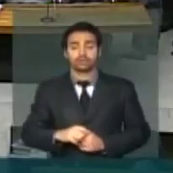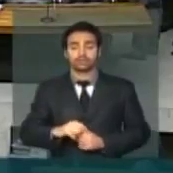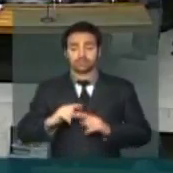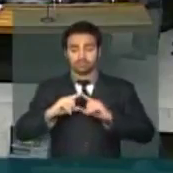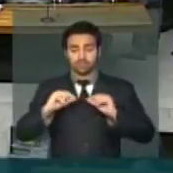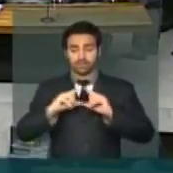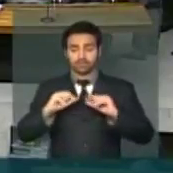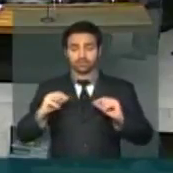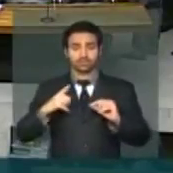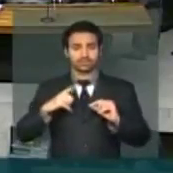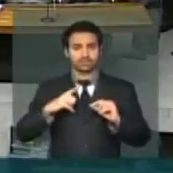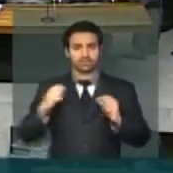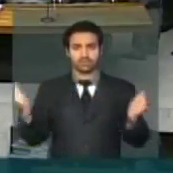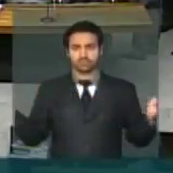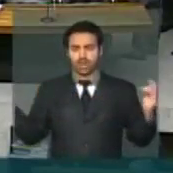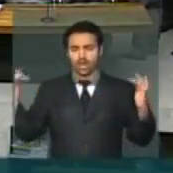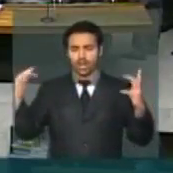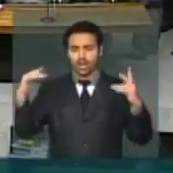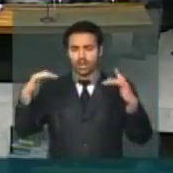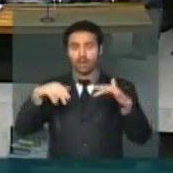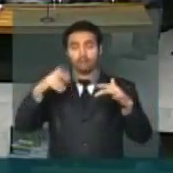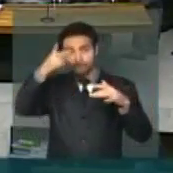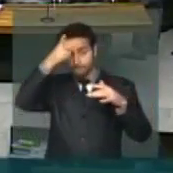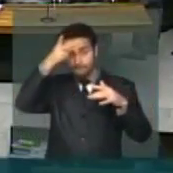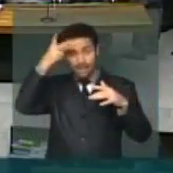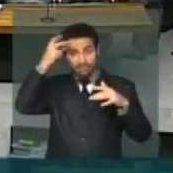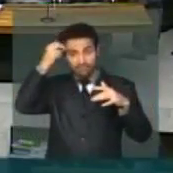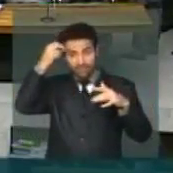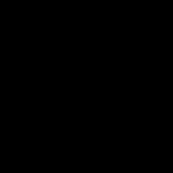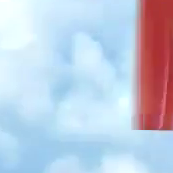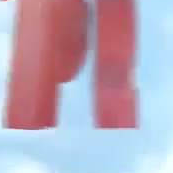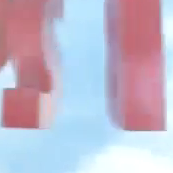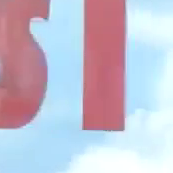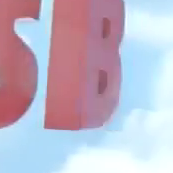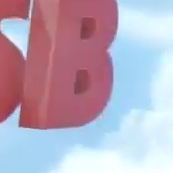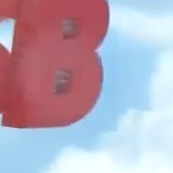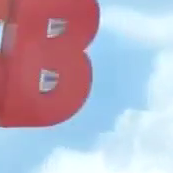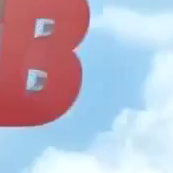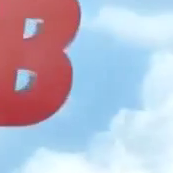presidente, vive um tsunami de prefeitos vindos de todos os cantos desse país.